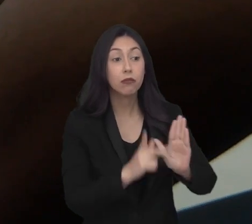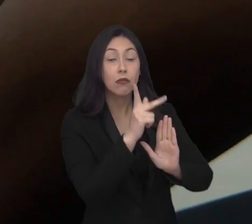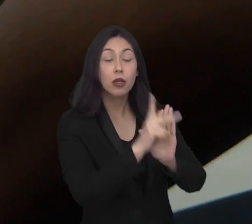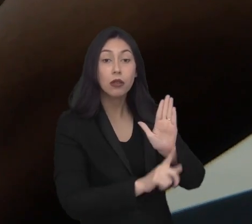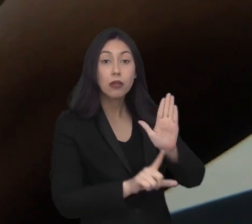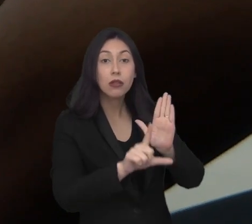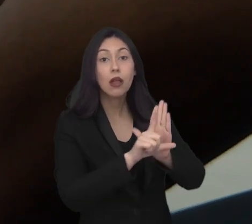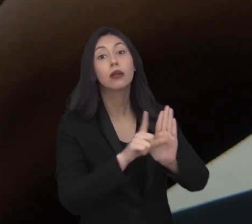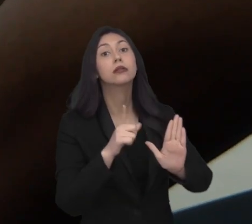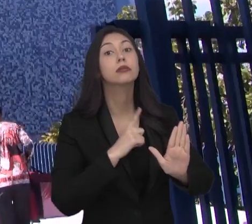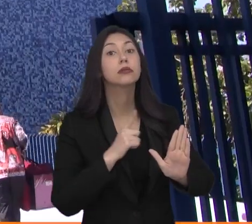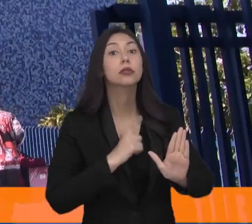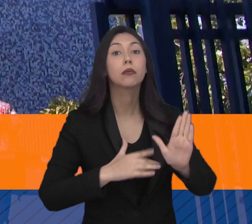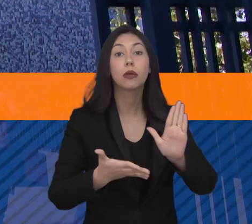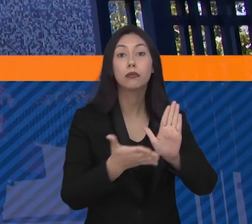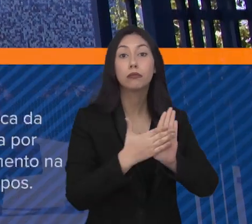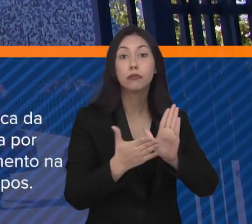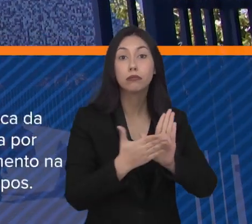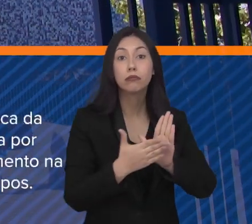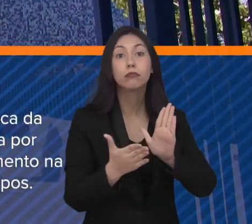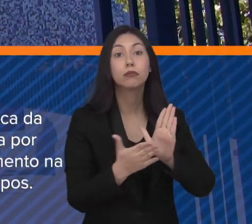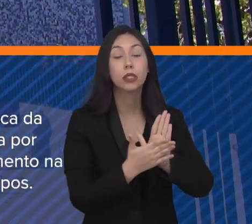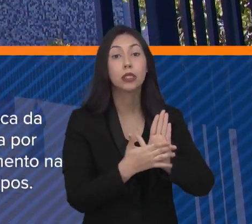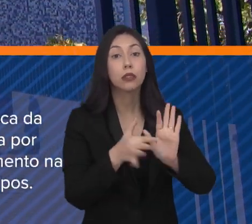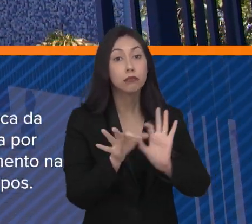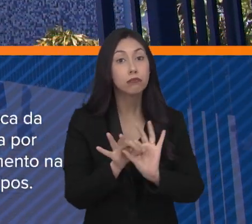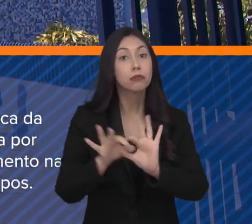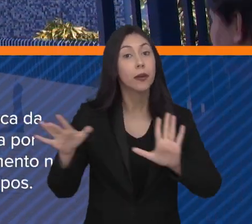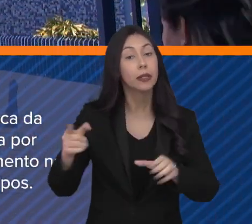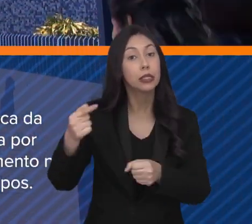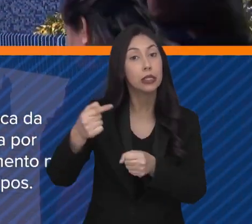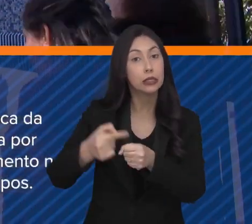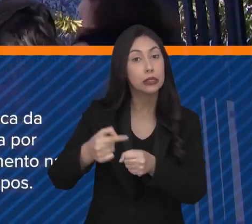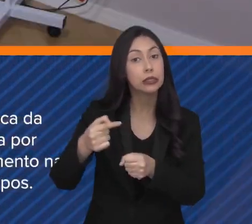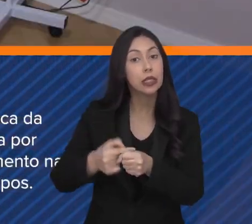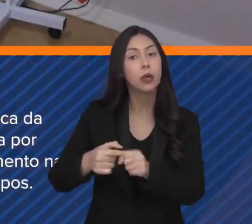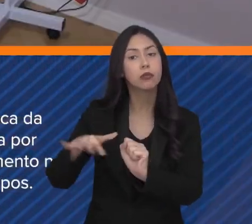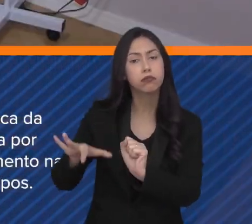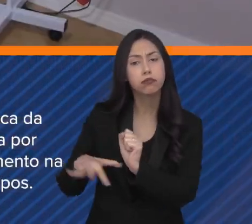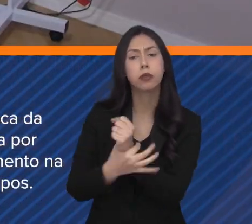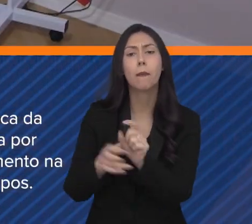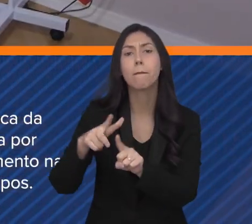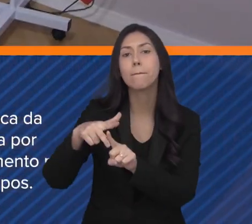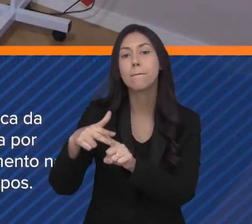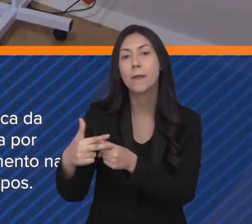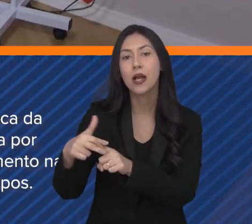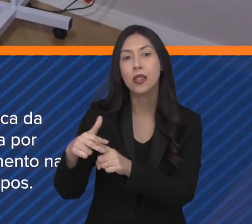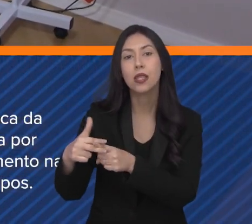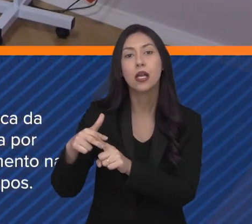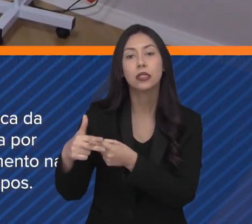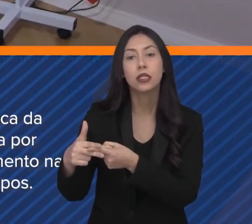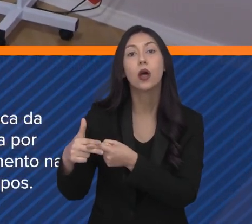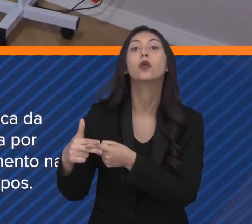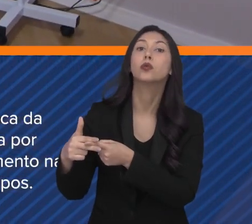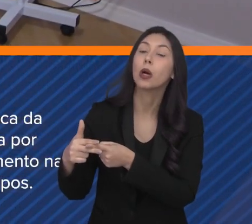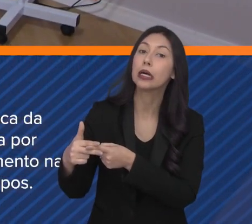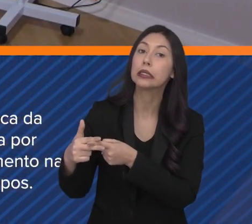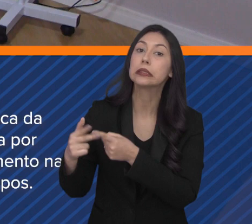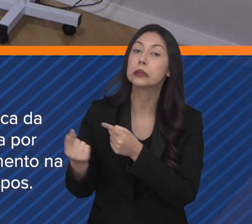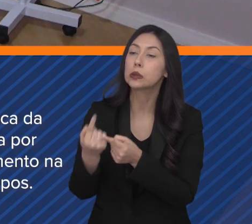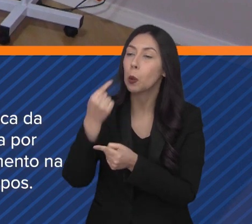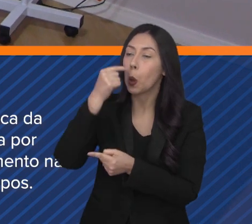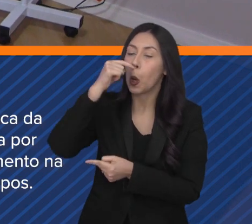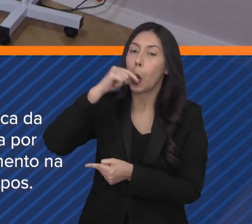os projetos da pauta está uma proposta que autoriza o município a garantir manutenção domiciliar para a troca de